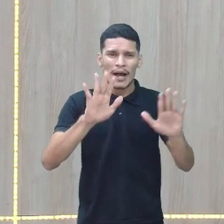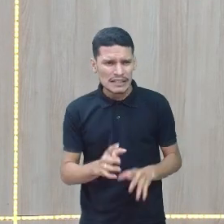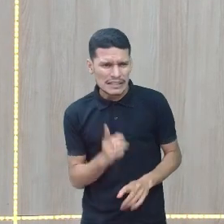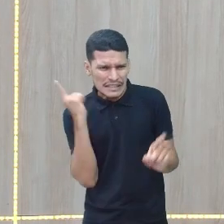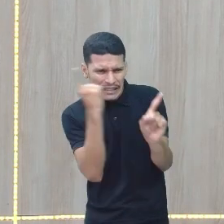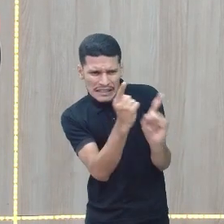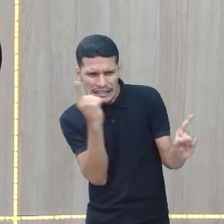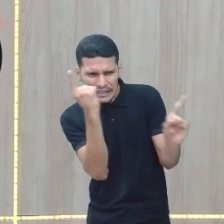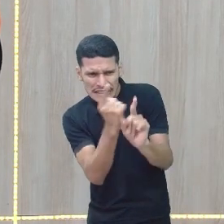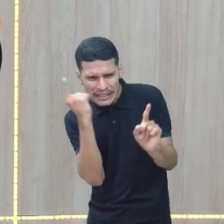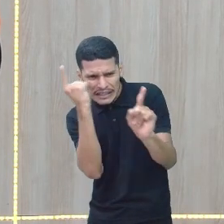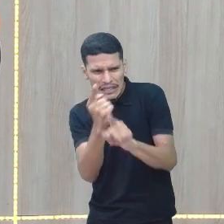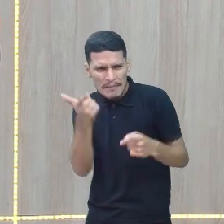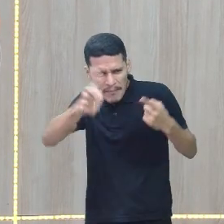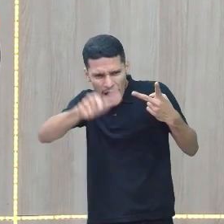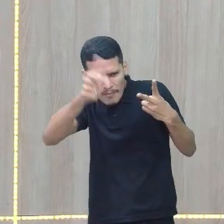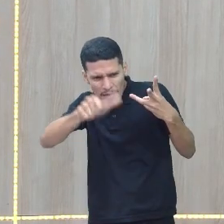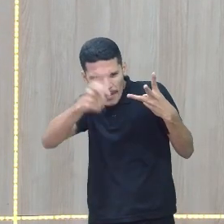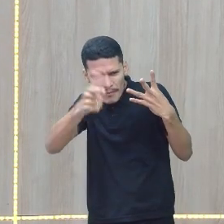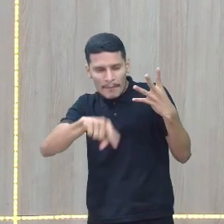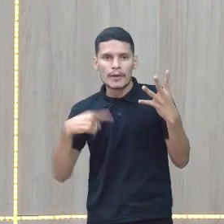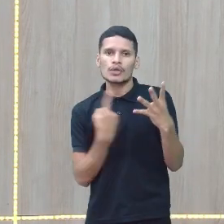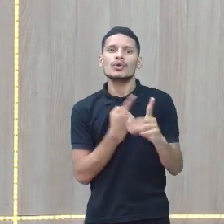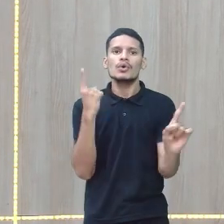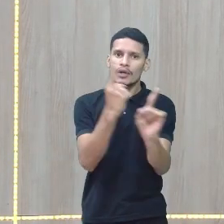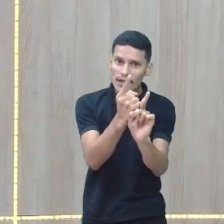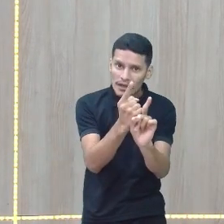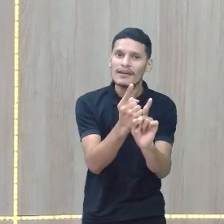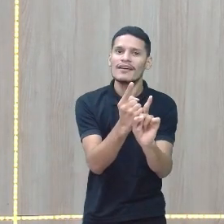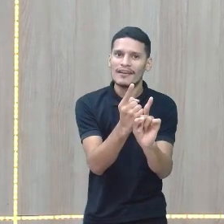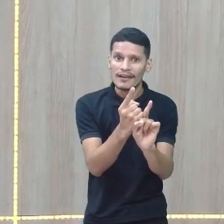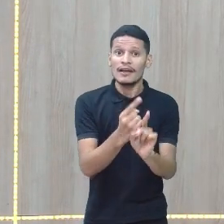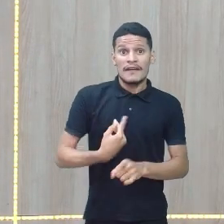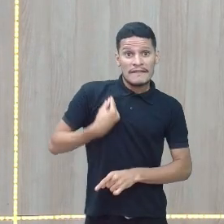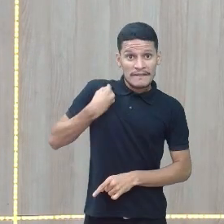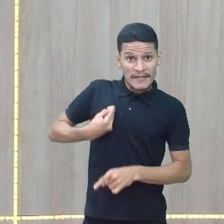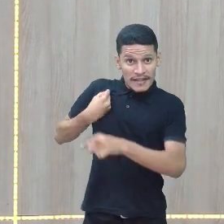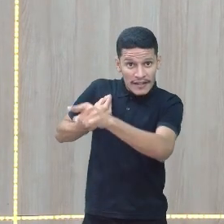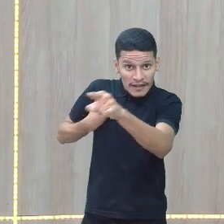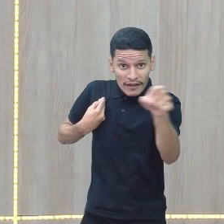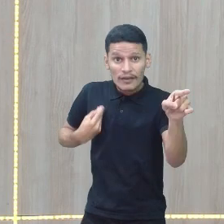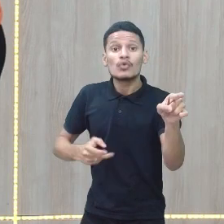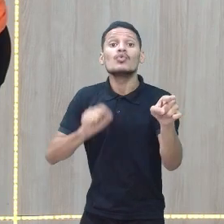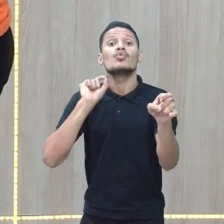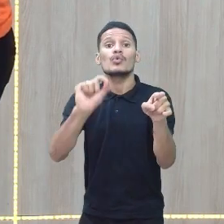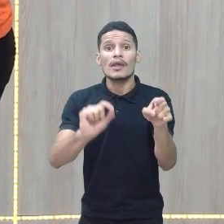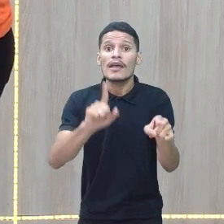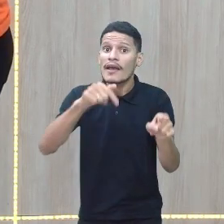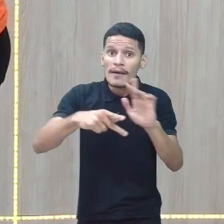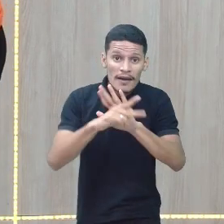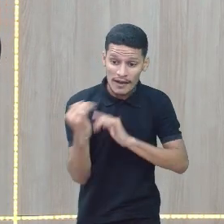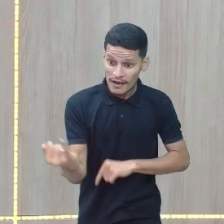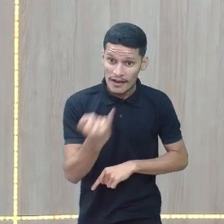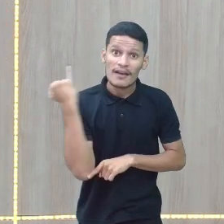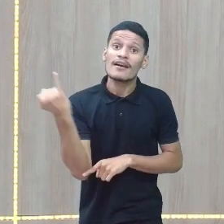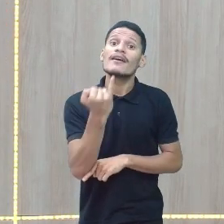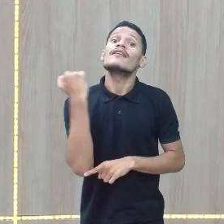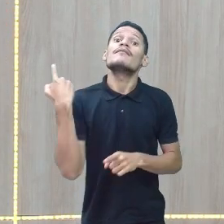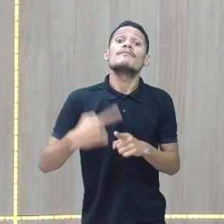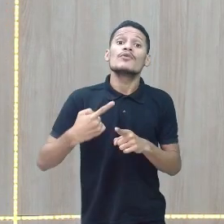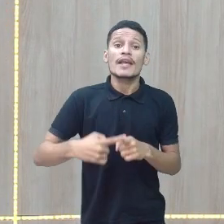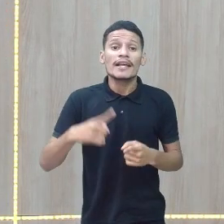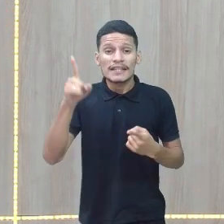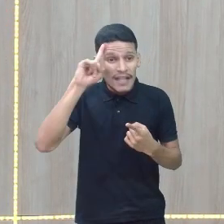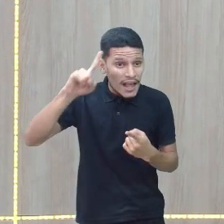mais conhecimentos a serem descobertos. Então, a vida de vocês é essa preciosidade, porque a